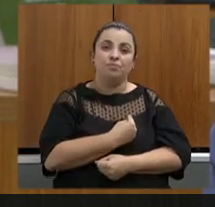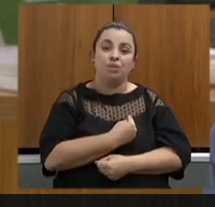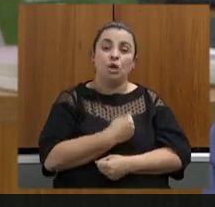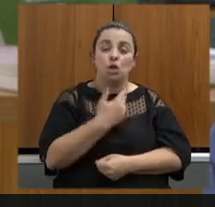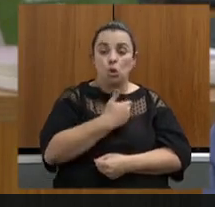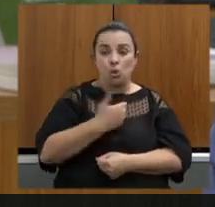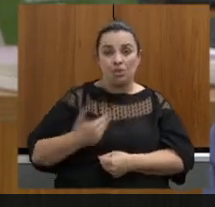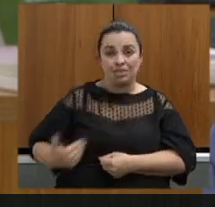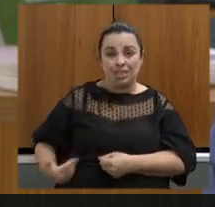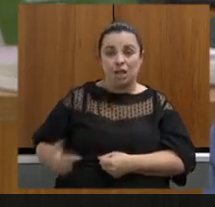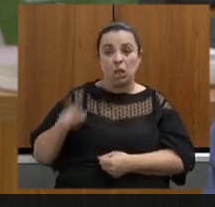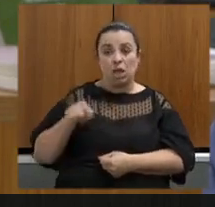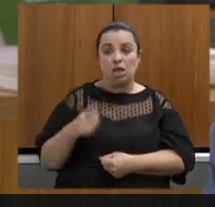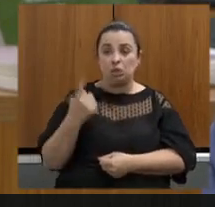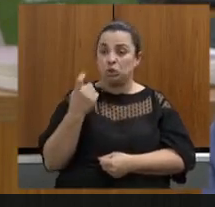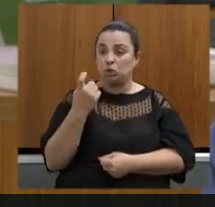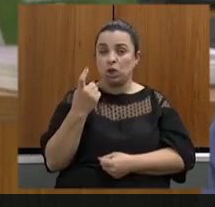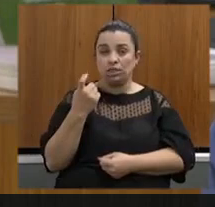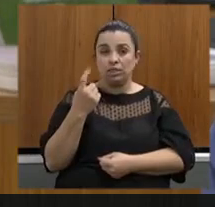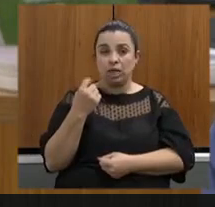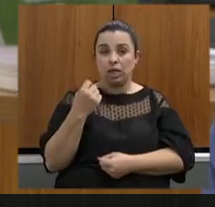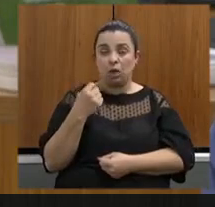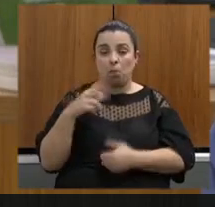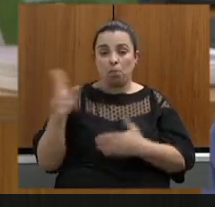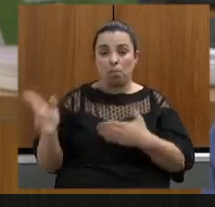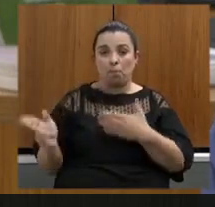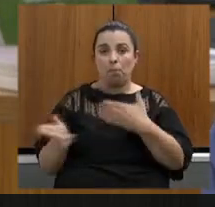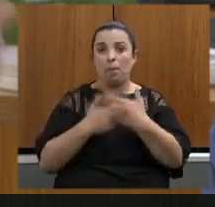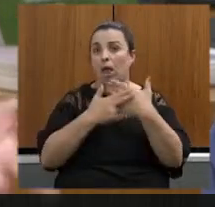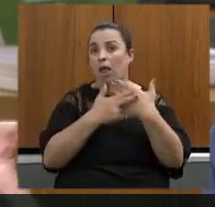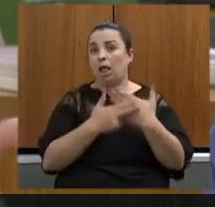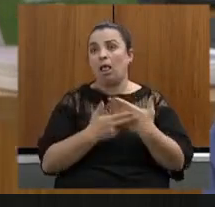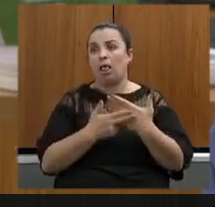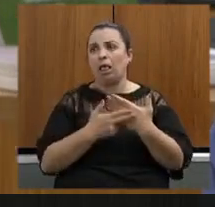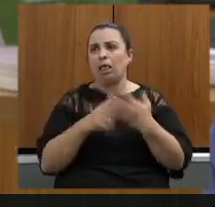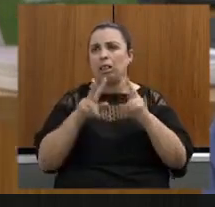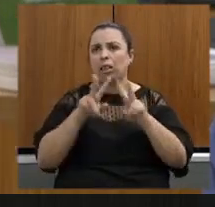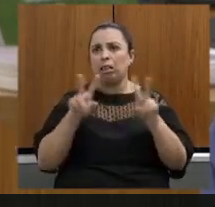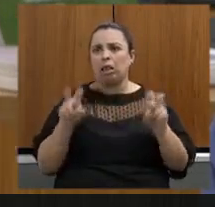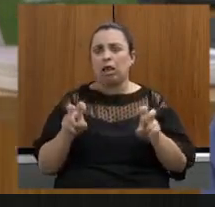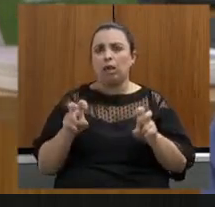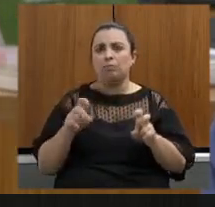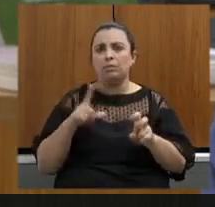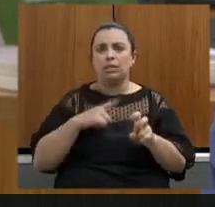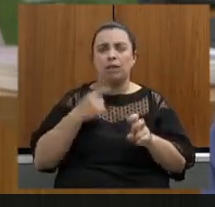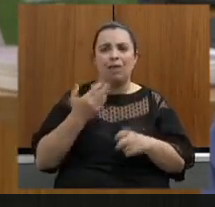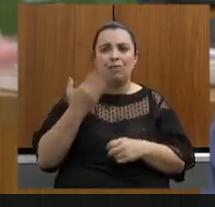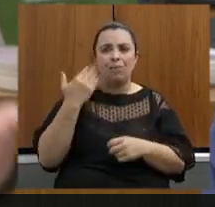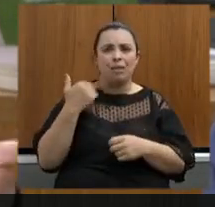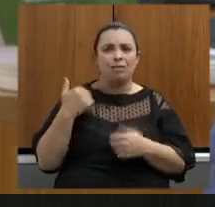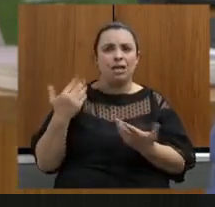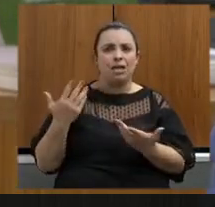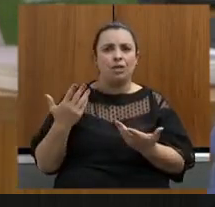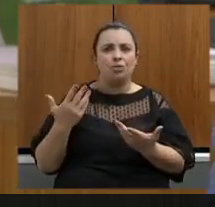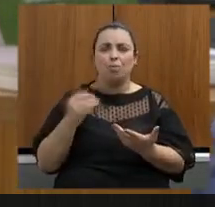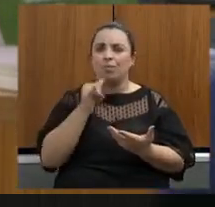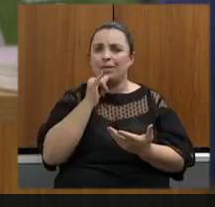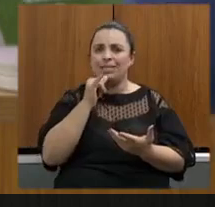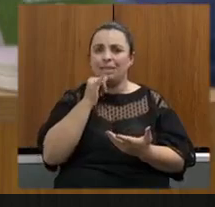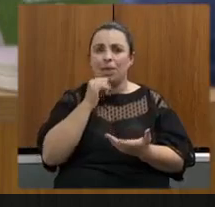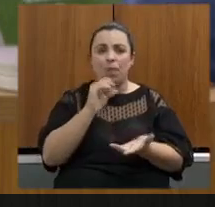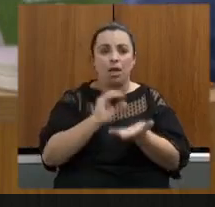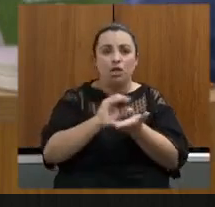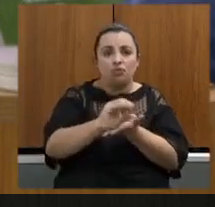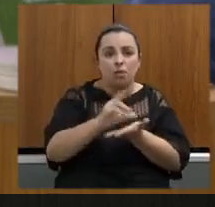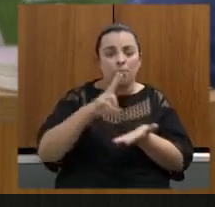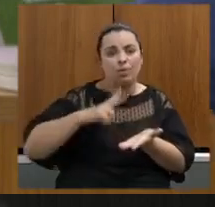assumisse questões que ficarão na responsabilidade da renova como por exemplo realizações individuais que ela até